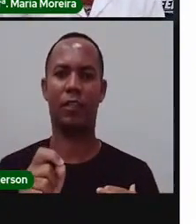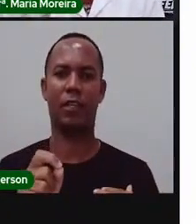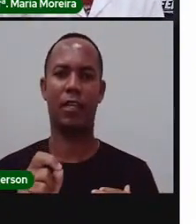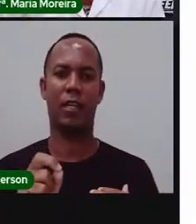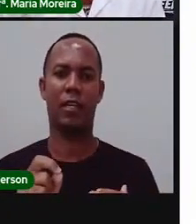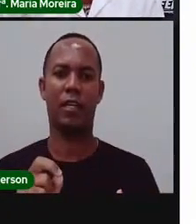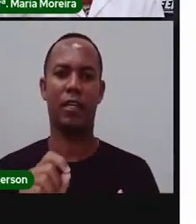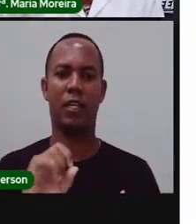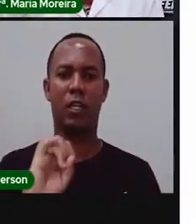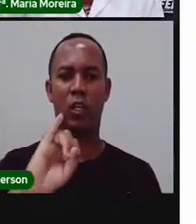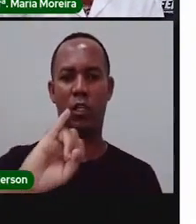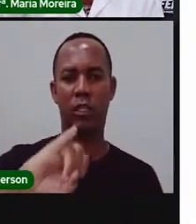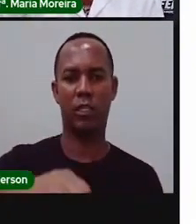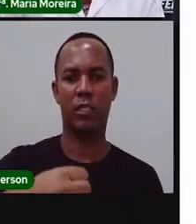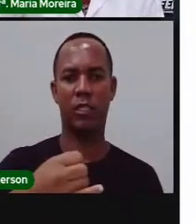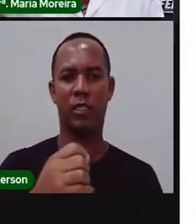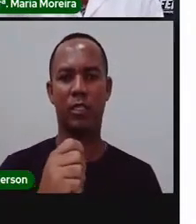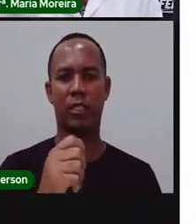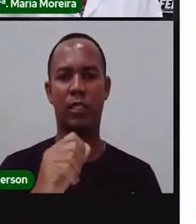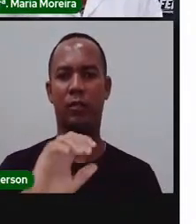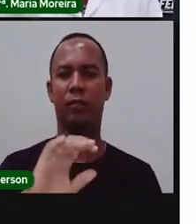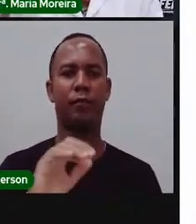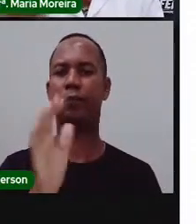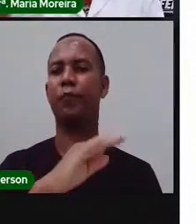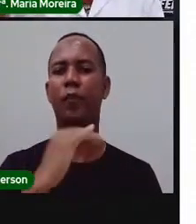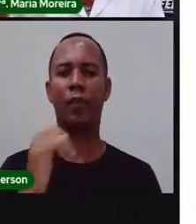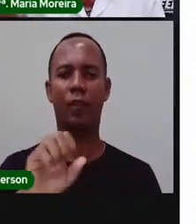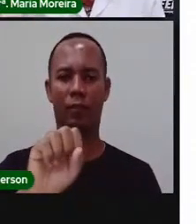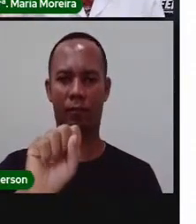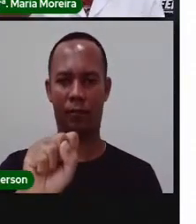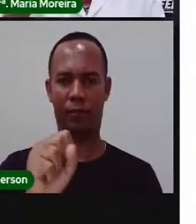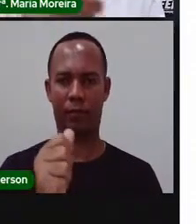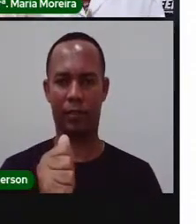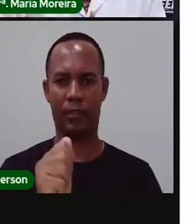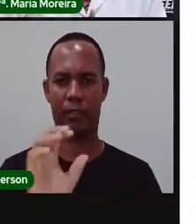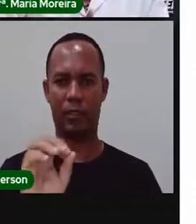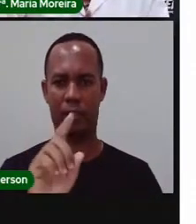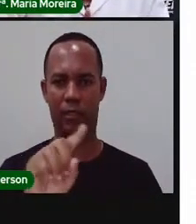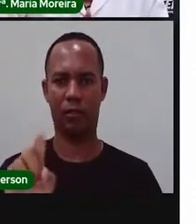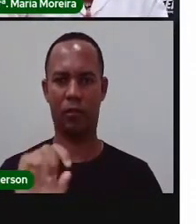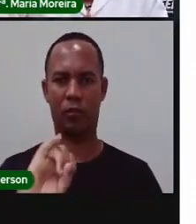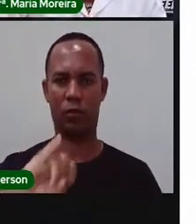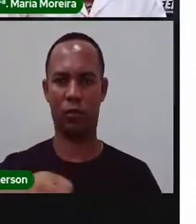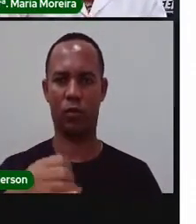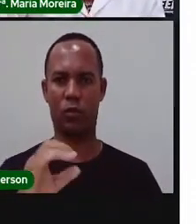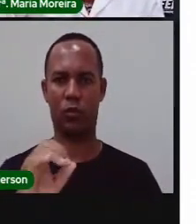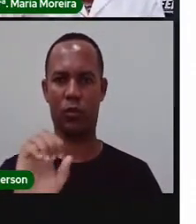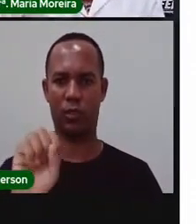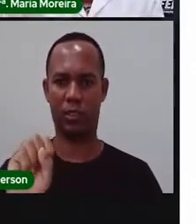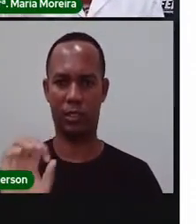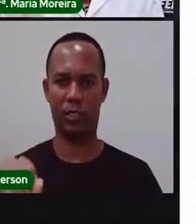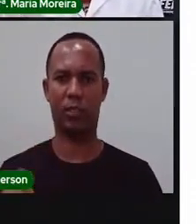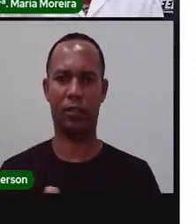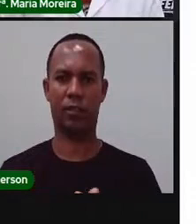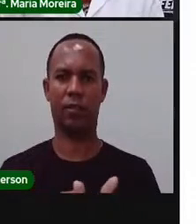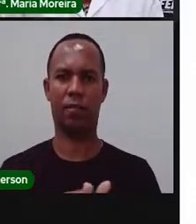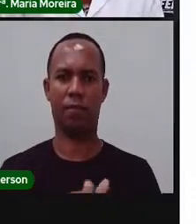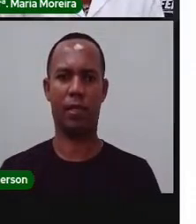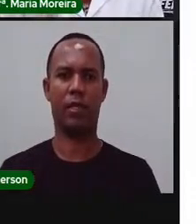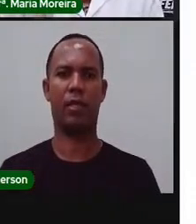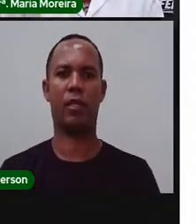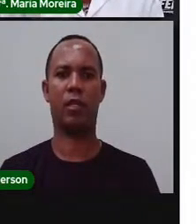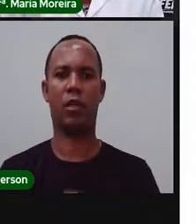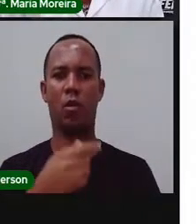de São José das Itapororocas, que hoje, né, a gente sabe que é a sede do Distrito de Maria Quitéria, Sagrado Coração